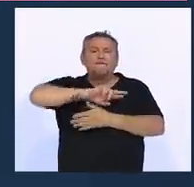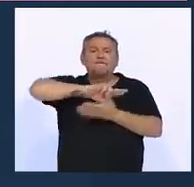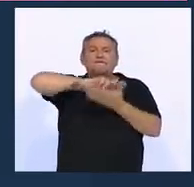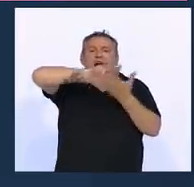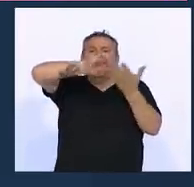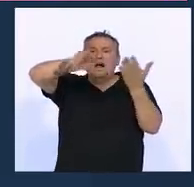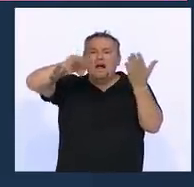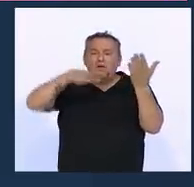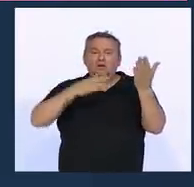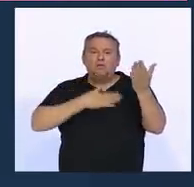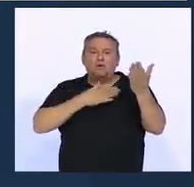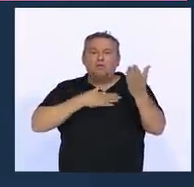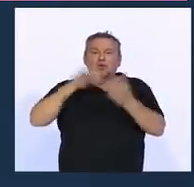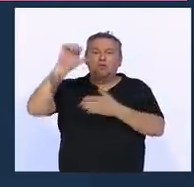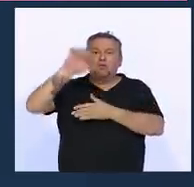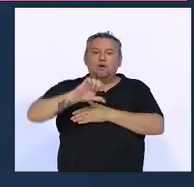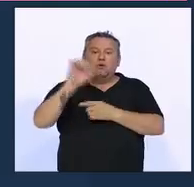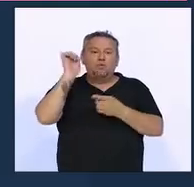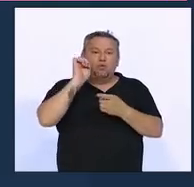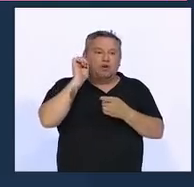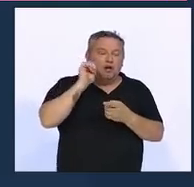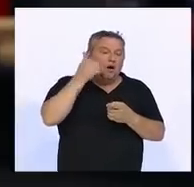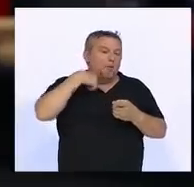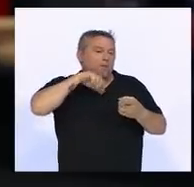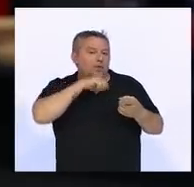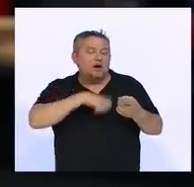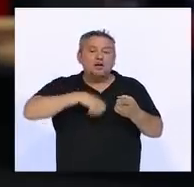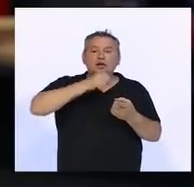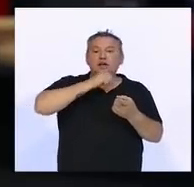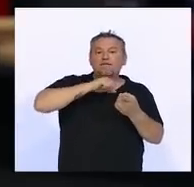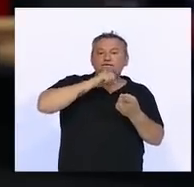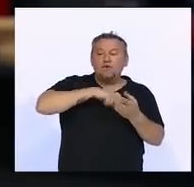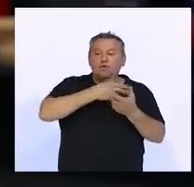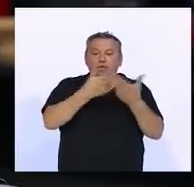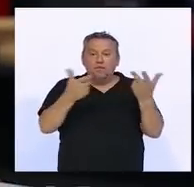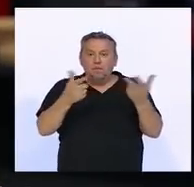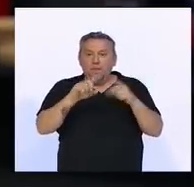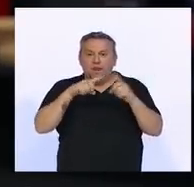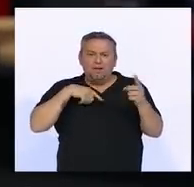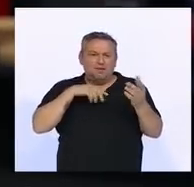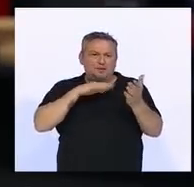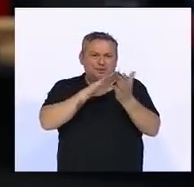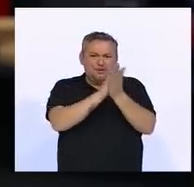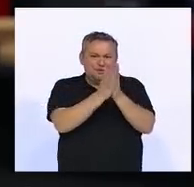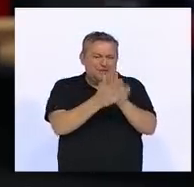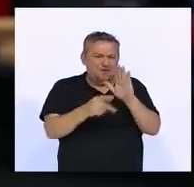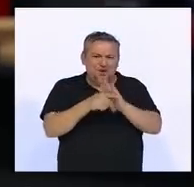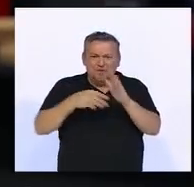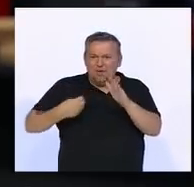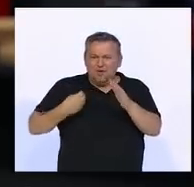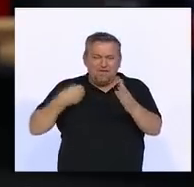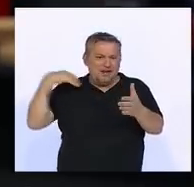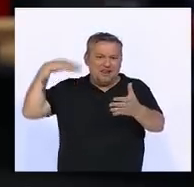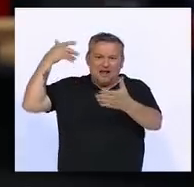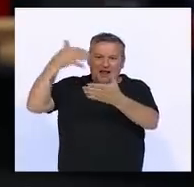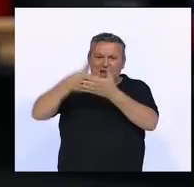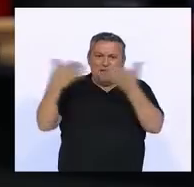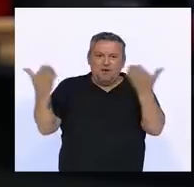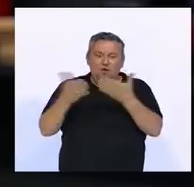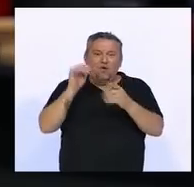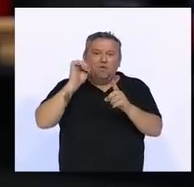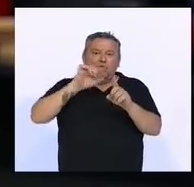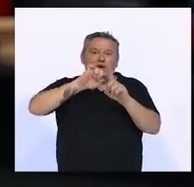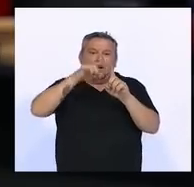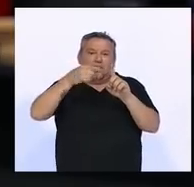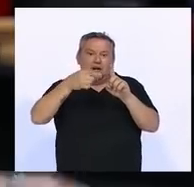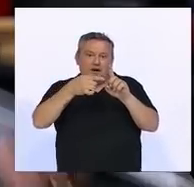para mim, que foi o pior como mulher, mãe, avó, seria um arraso contra a minha própria carreira e minha história, mulher grávida trabalhar